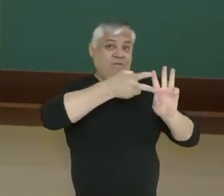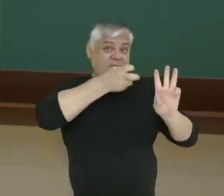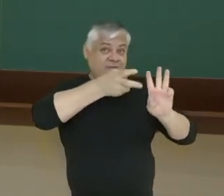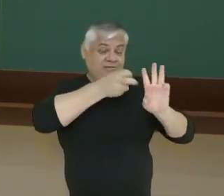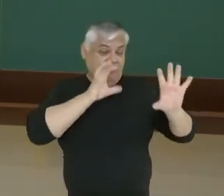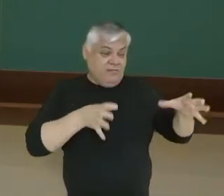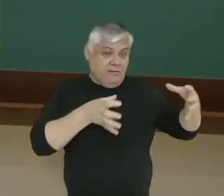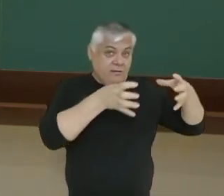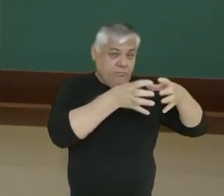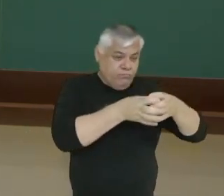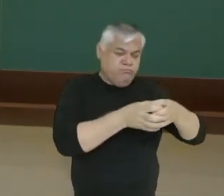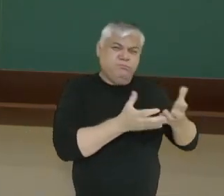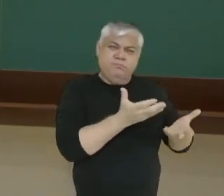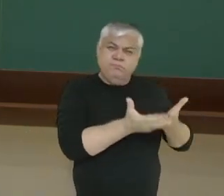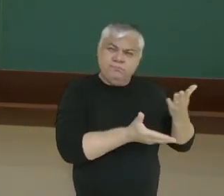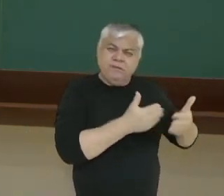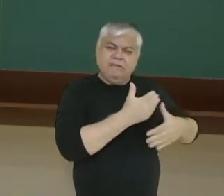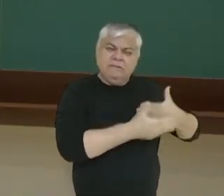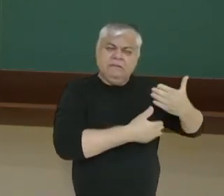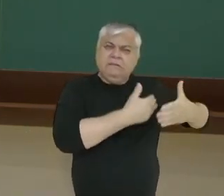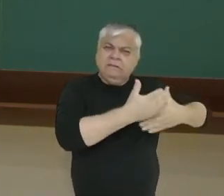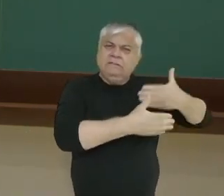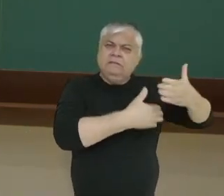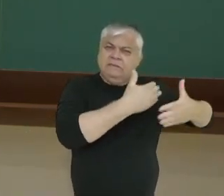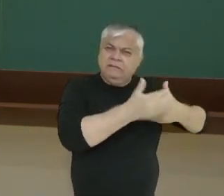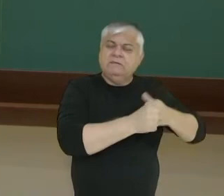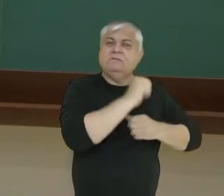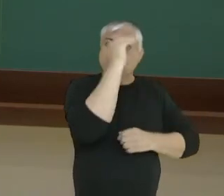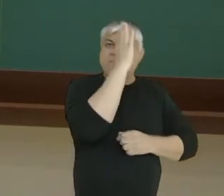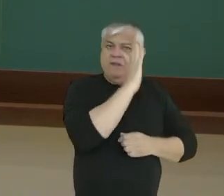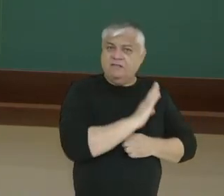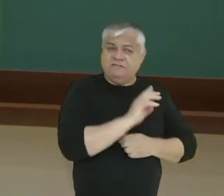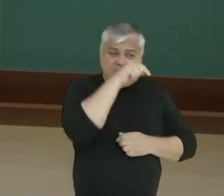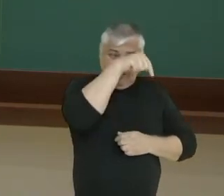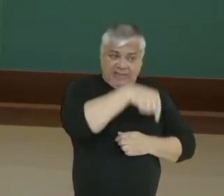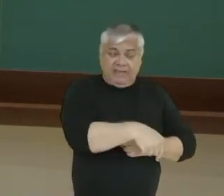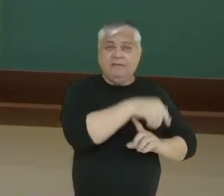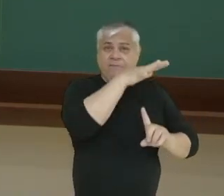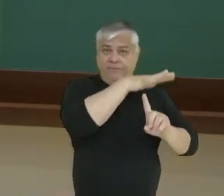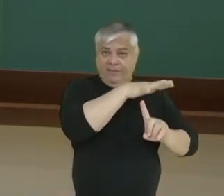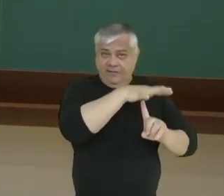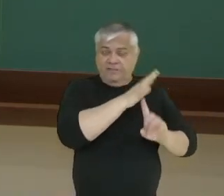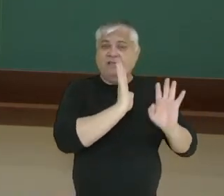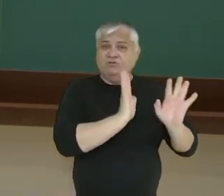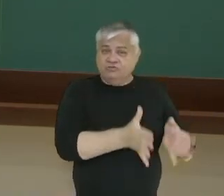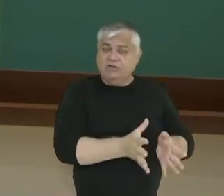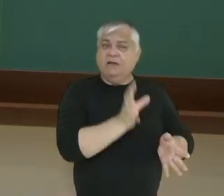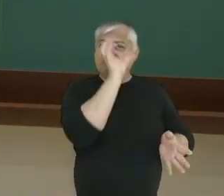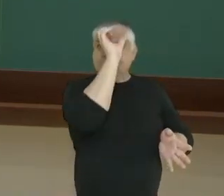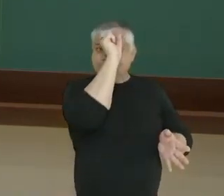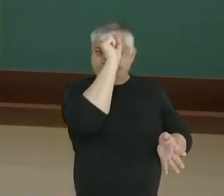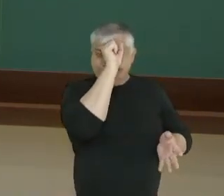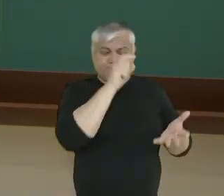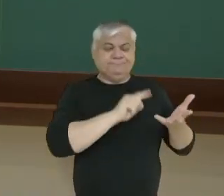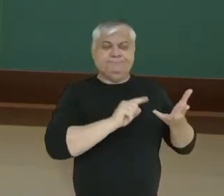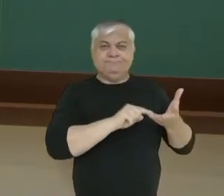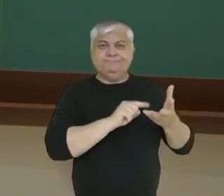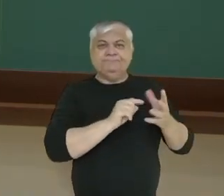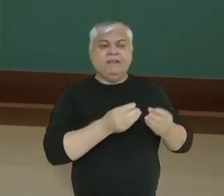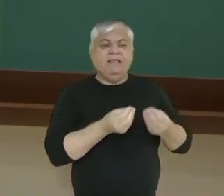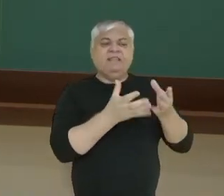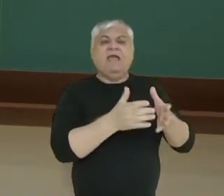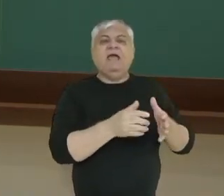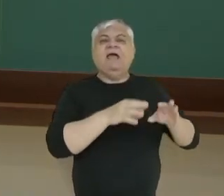durante a história do Brasil, localizado aqui no Paraná. A gente viu, então, a questão do aldeamento no